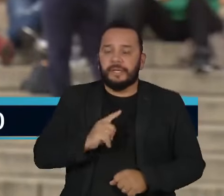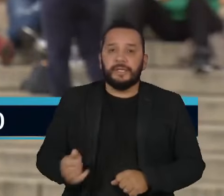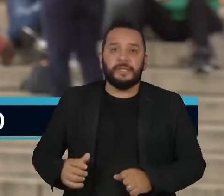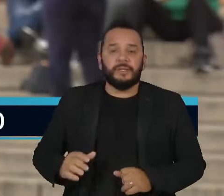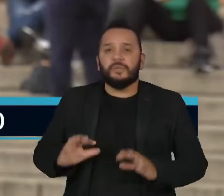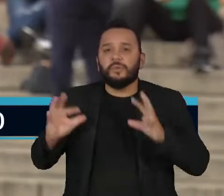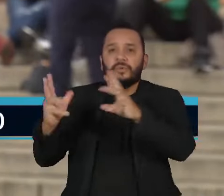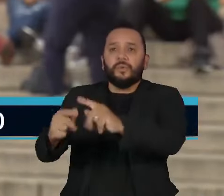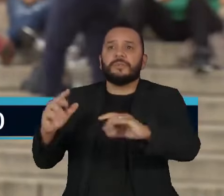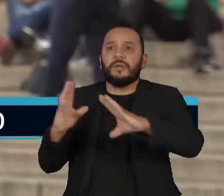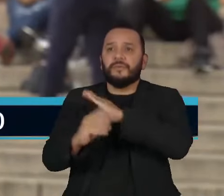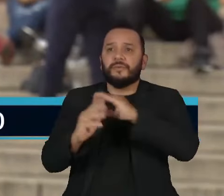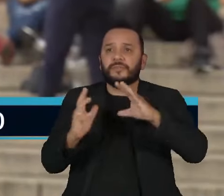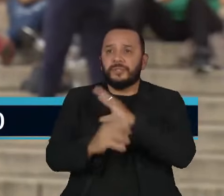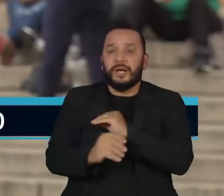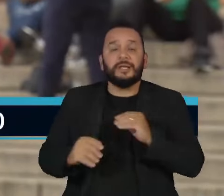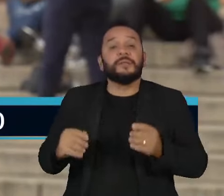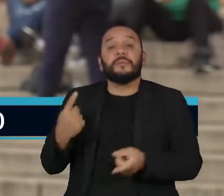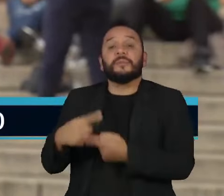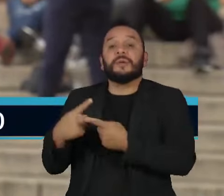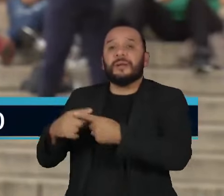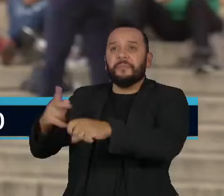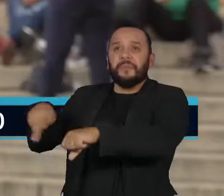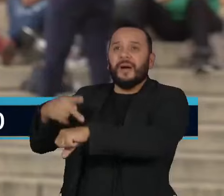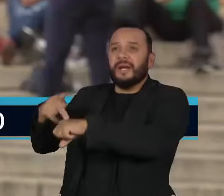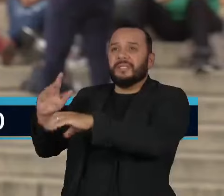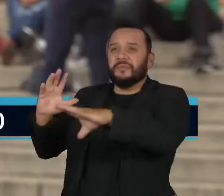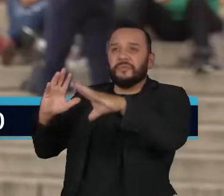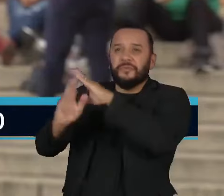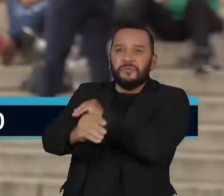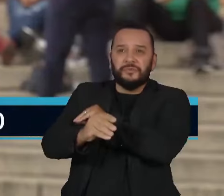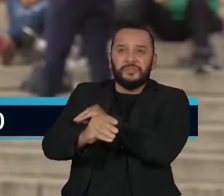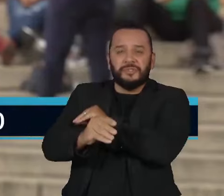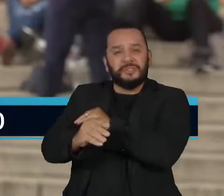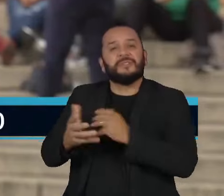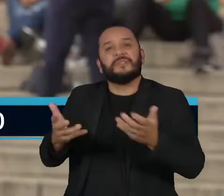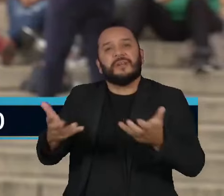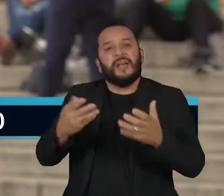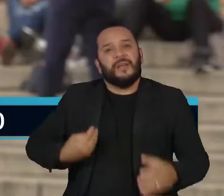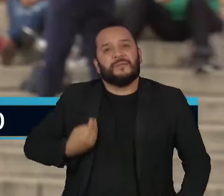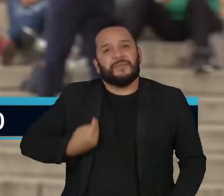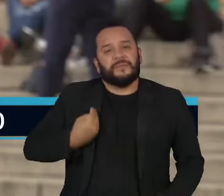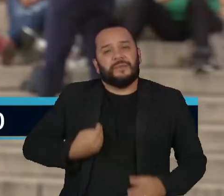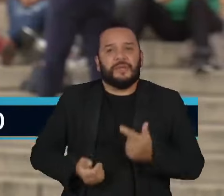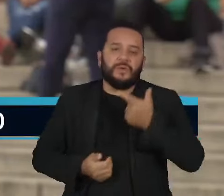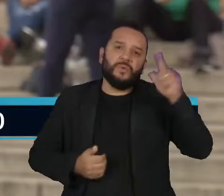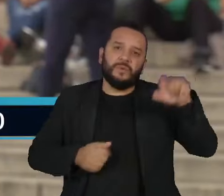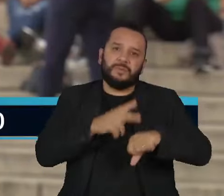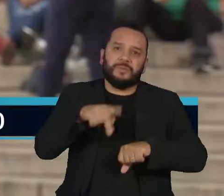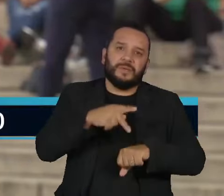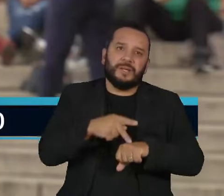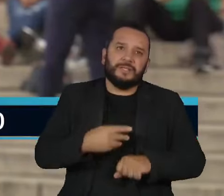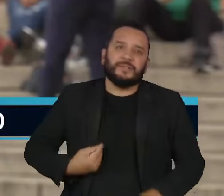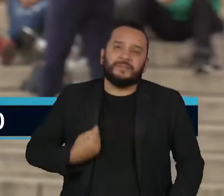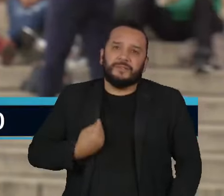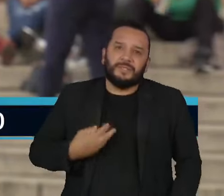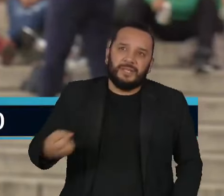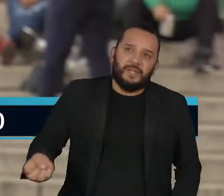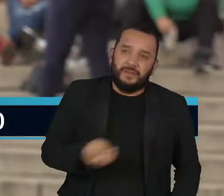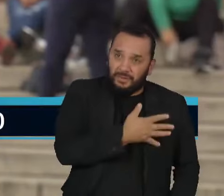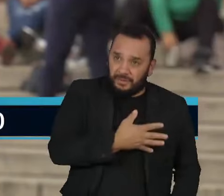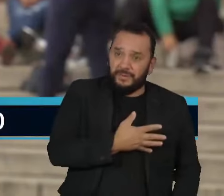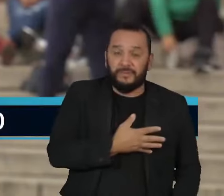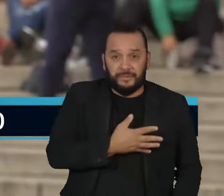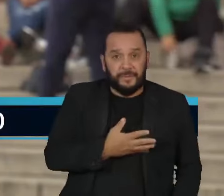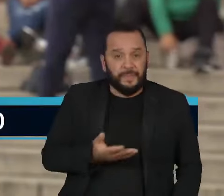a necessidade de deixar o país de origem para ter a chance de sobreviver. Começar uma nova vida longe de casa,